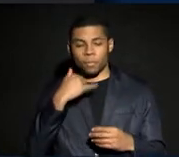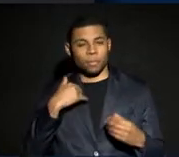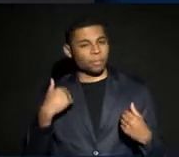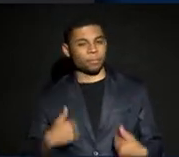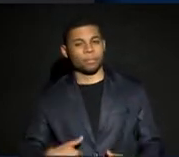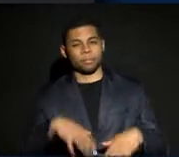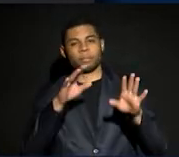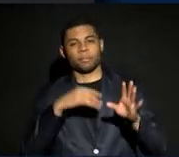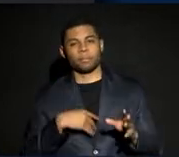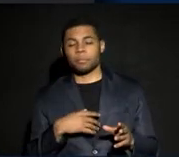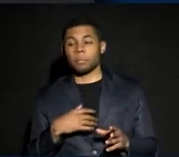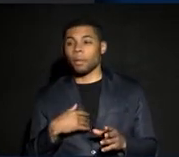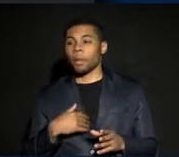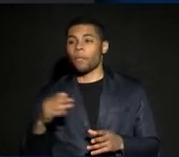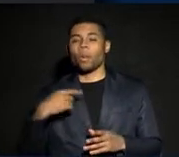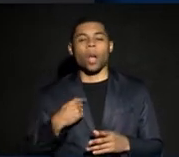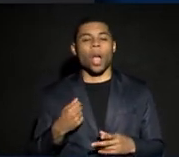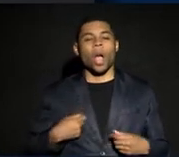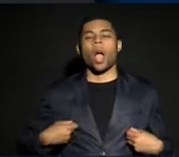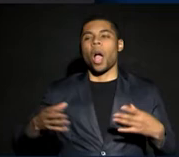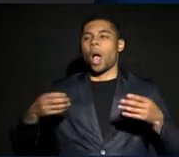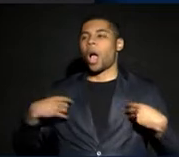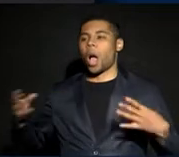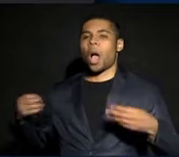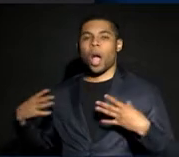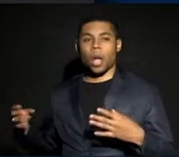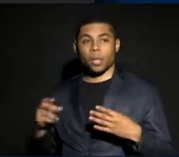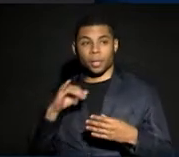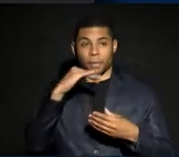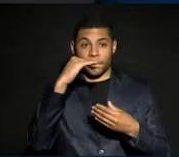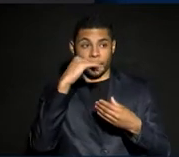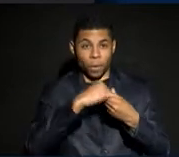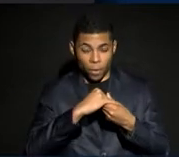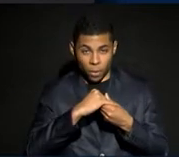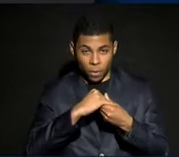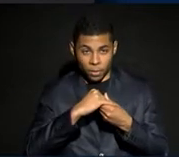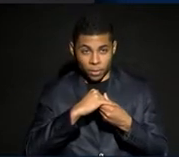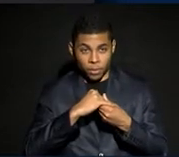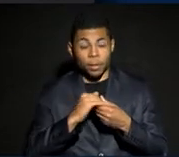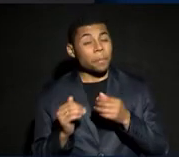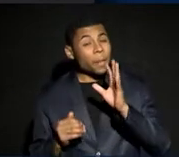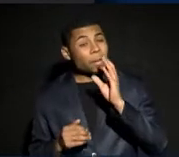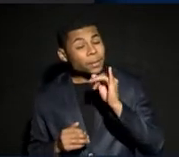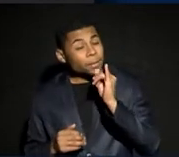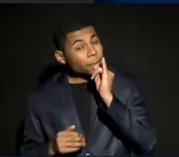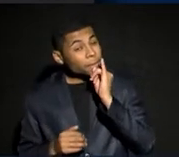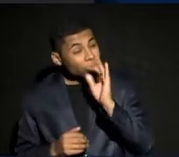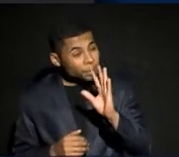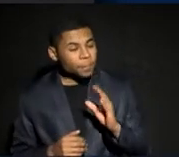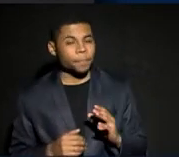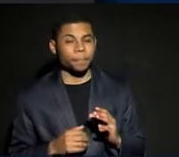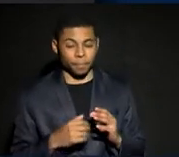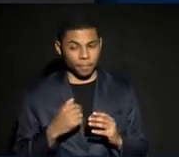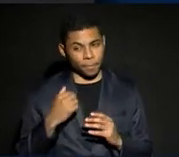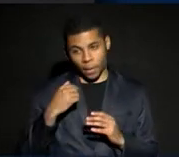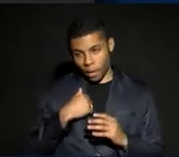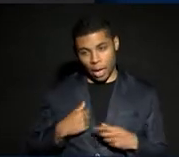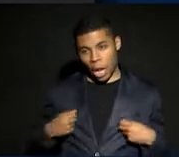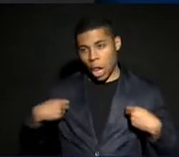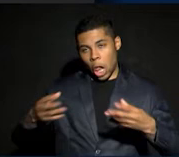burras de dinheiro e soltar. Se essa moda pega, vai ser ruim para todos nós. Todos